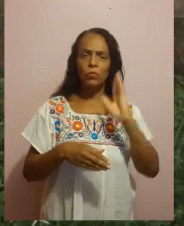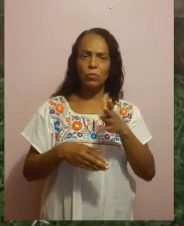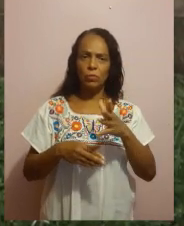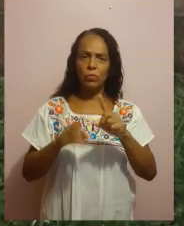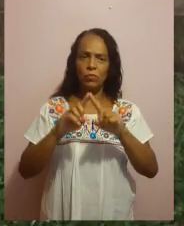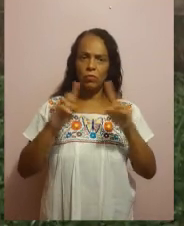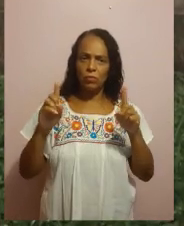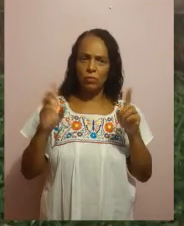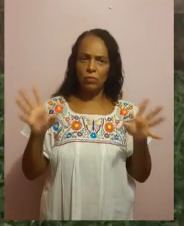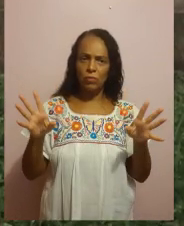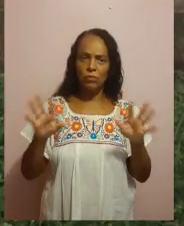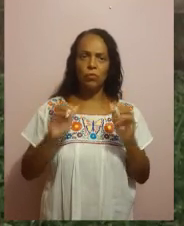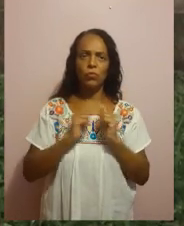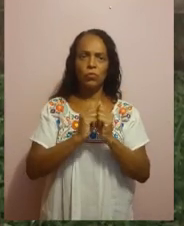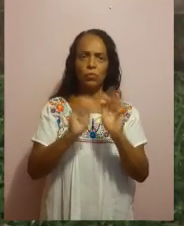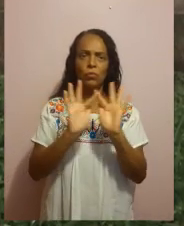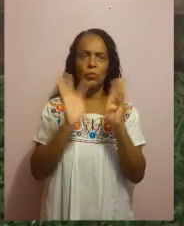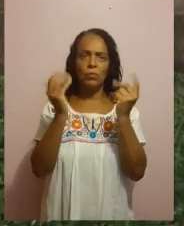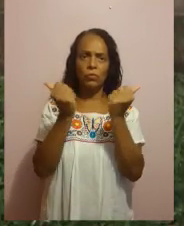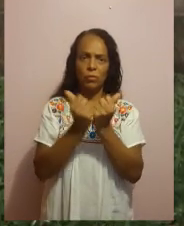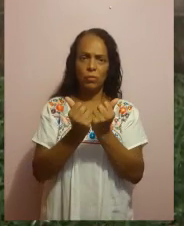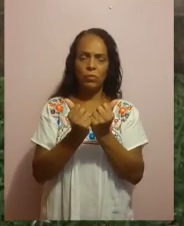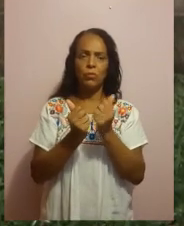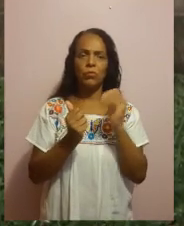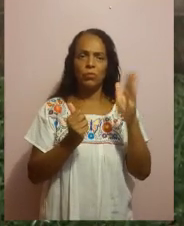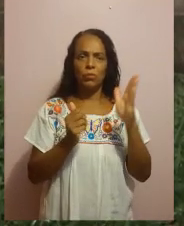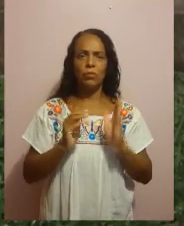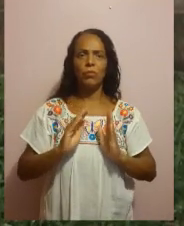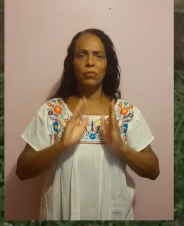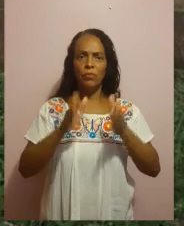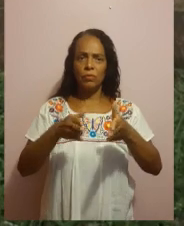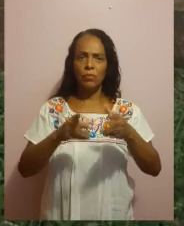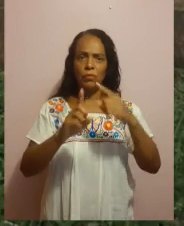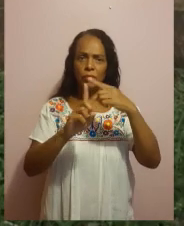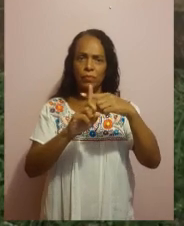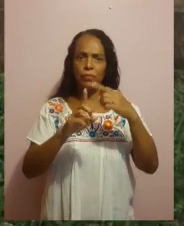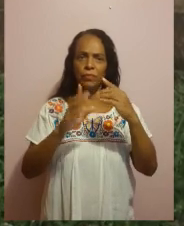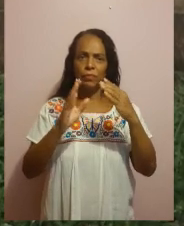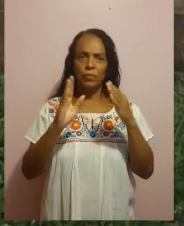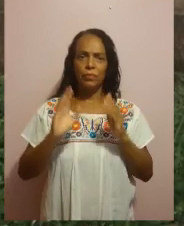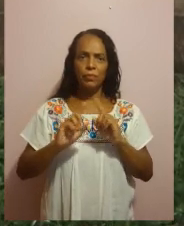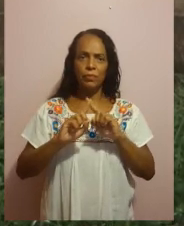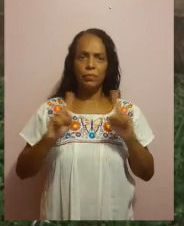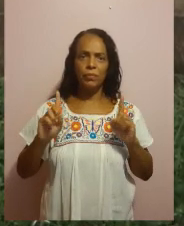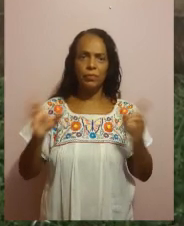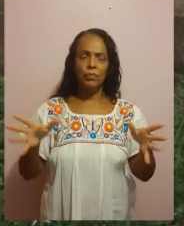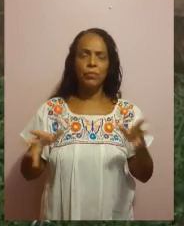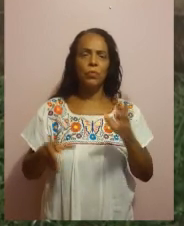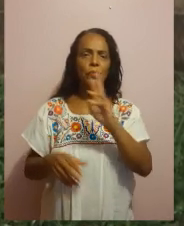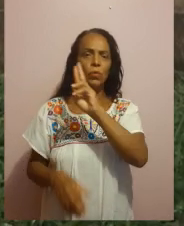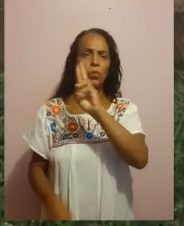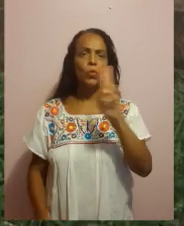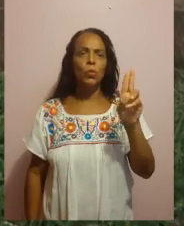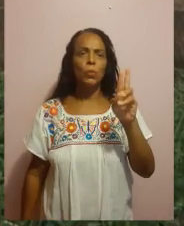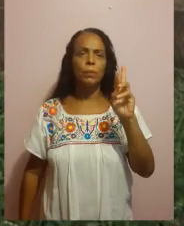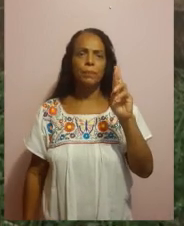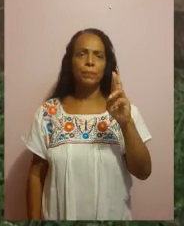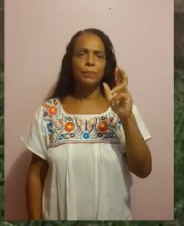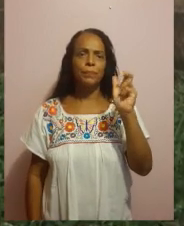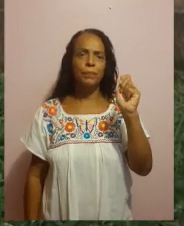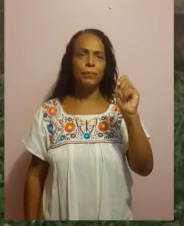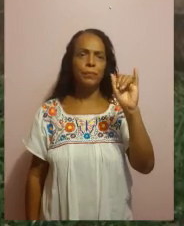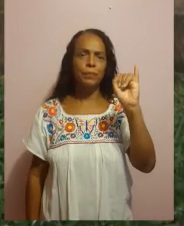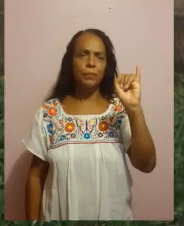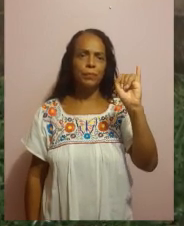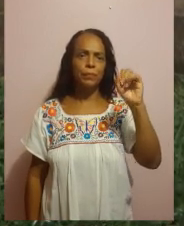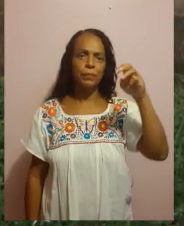família, uma jovem por nome de Raimunda Marques Feitosa. Ela estava